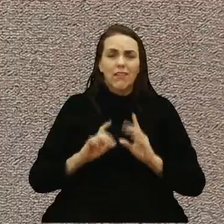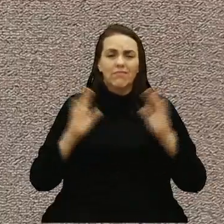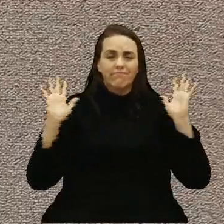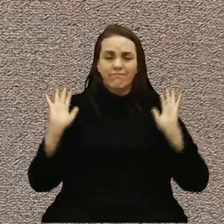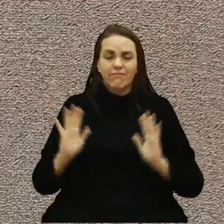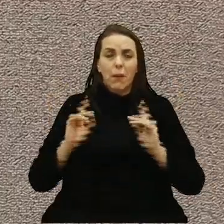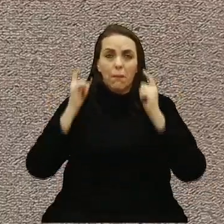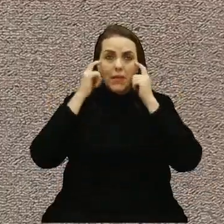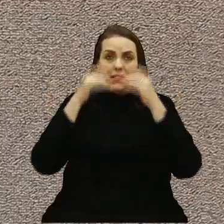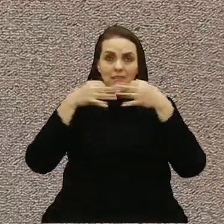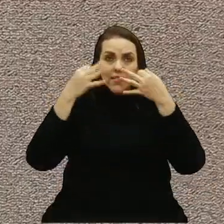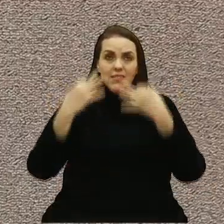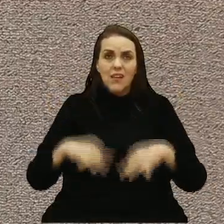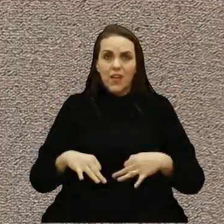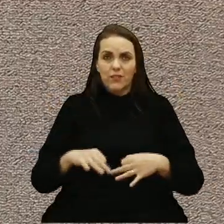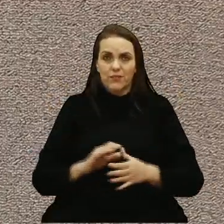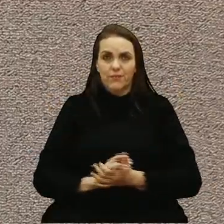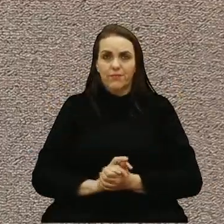pensar o que é certo.